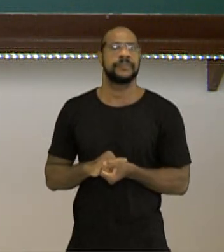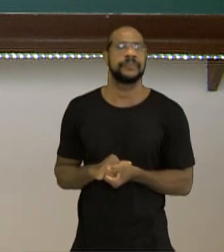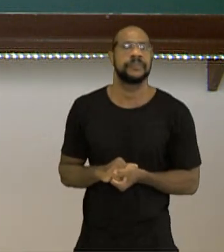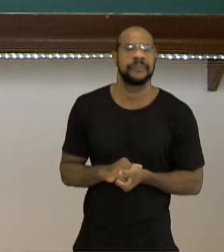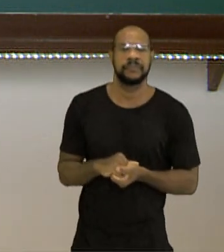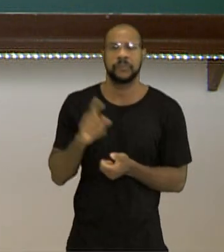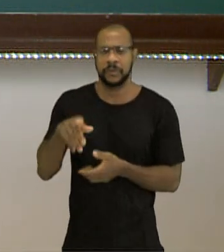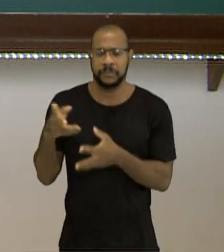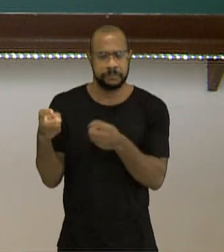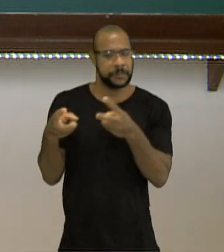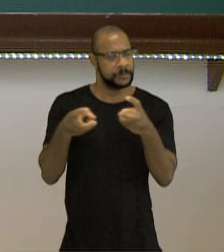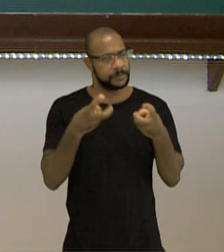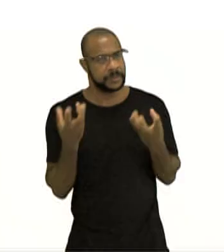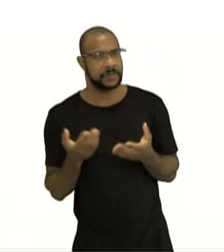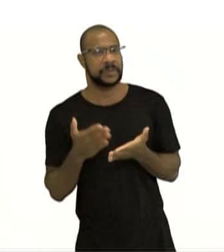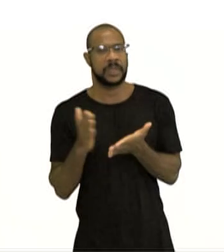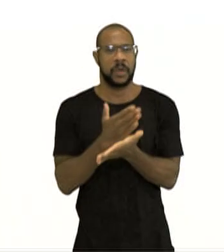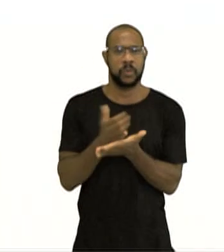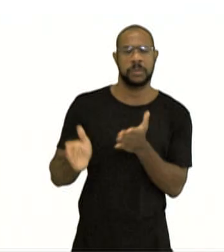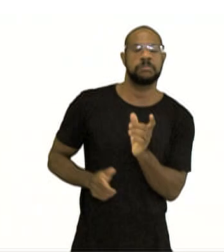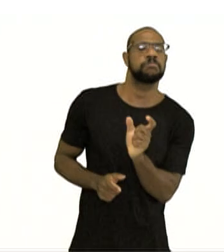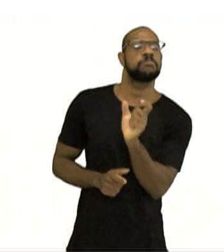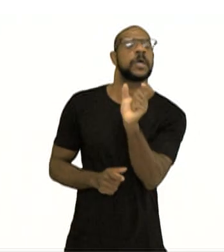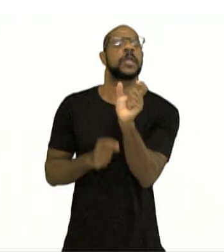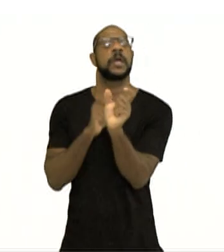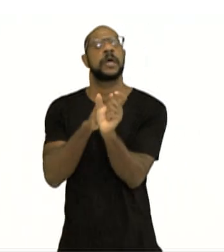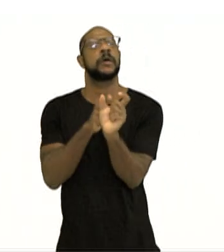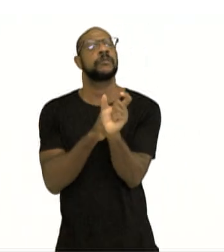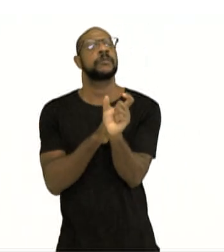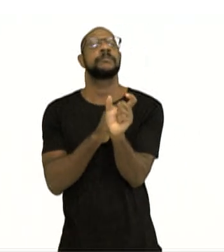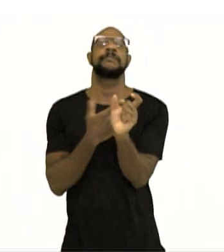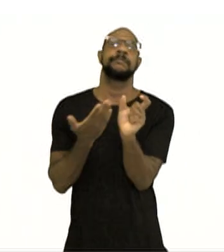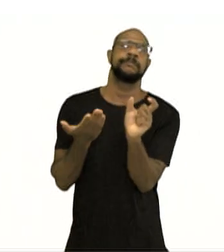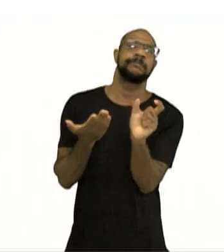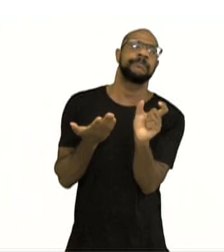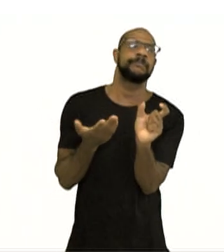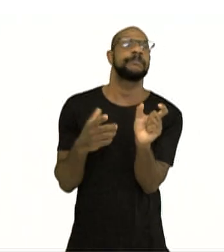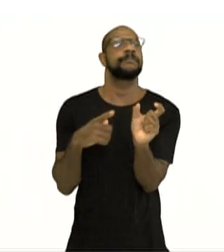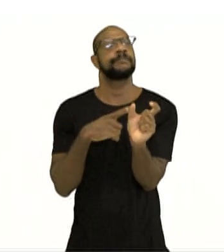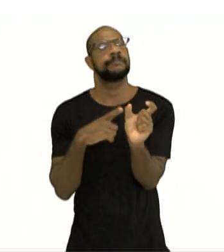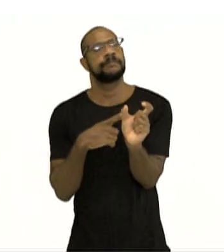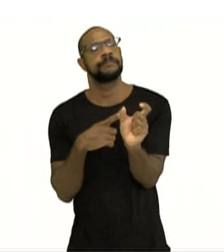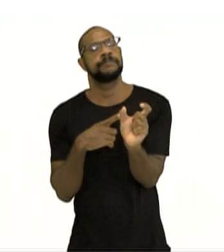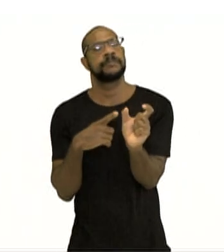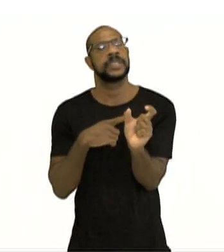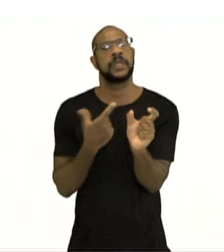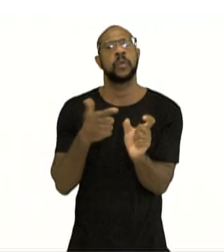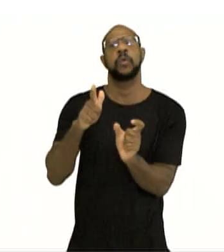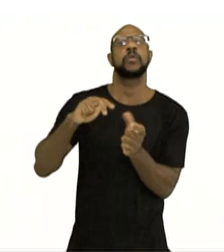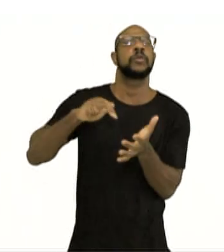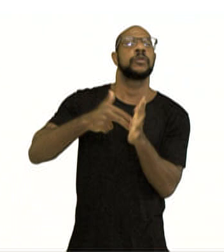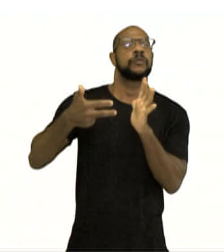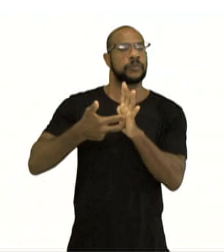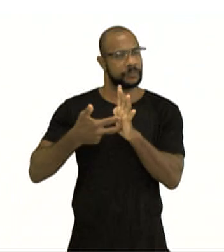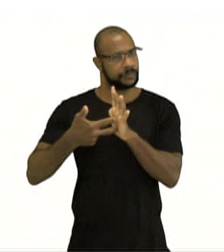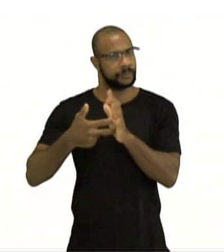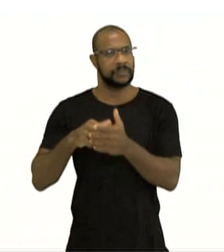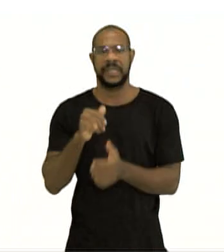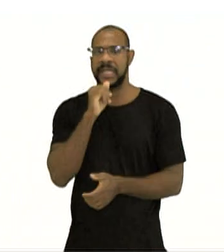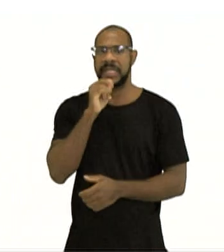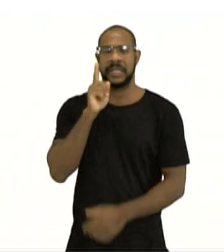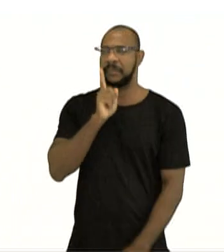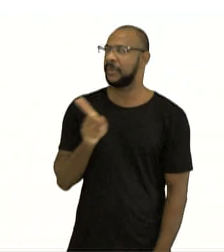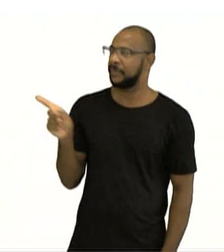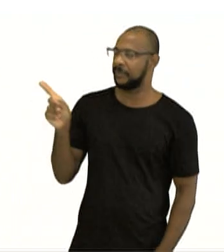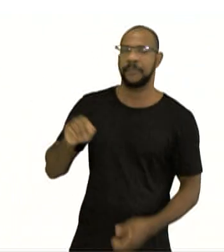Você já reparou que algumas palavras, né, elas têm outro significado? Olha um exemplo aqui,